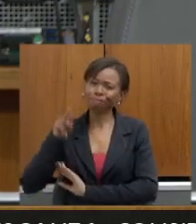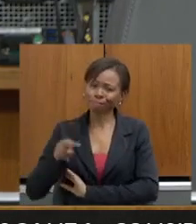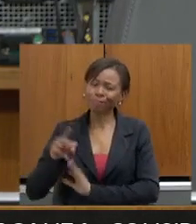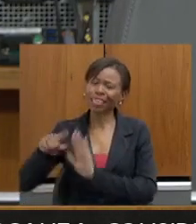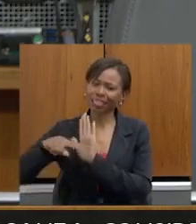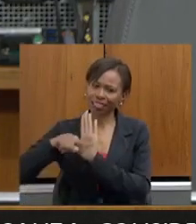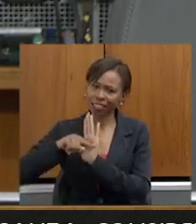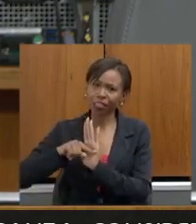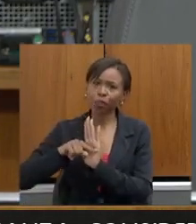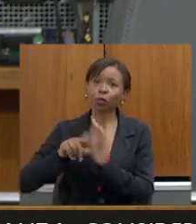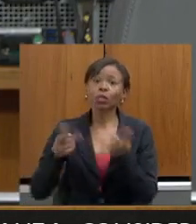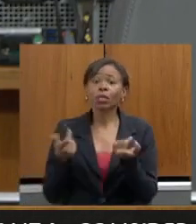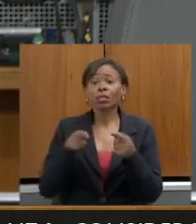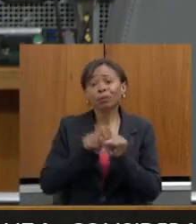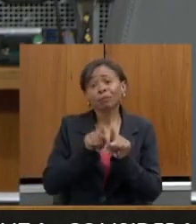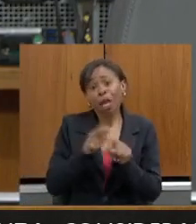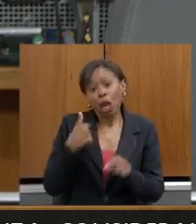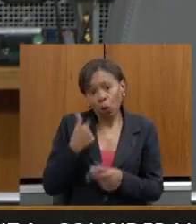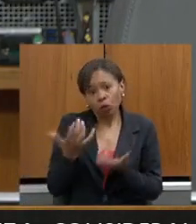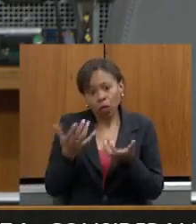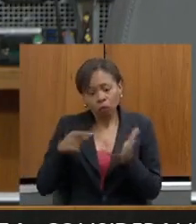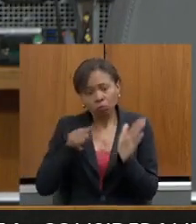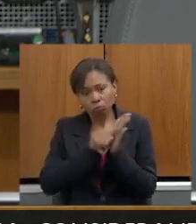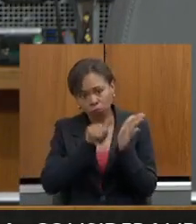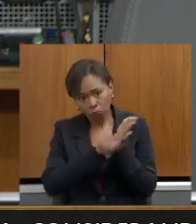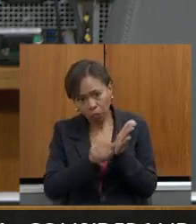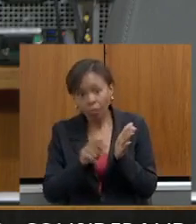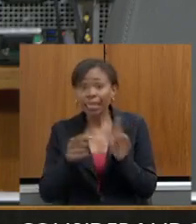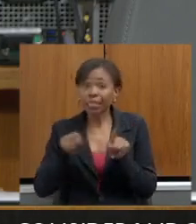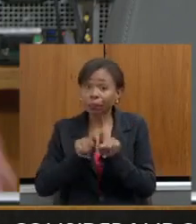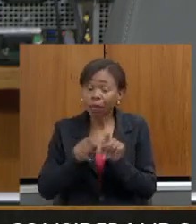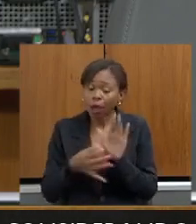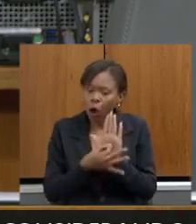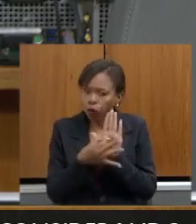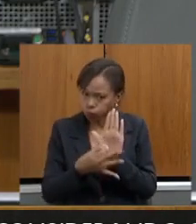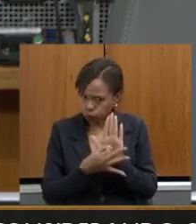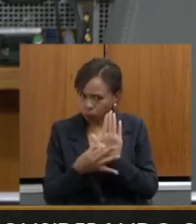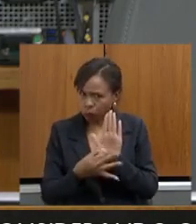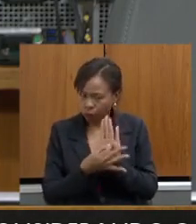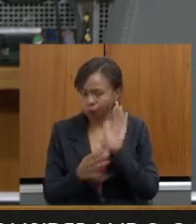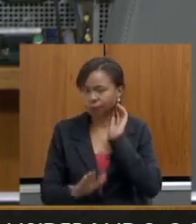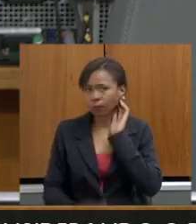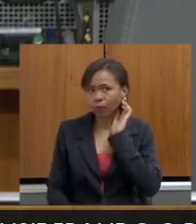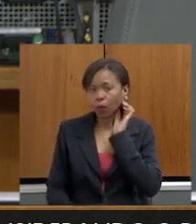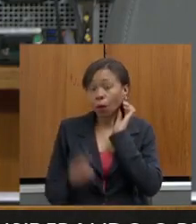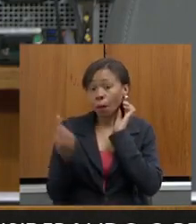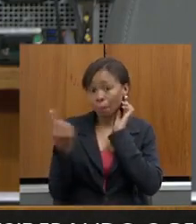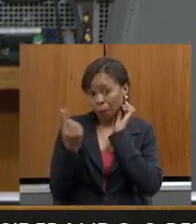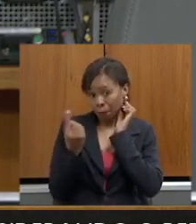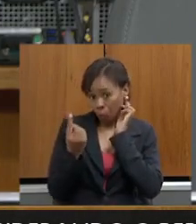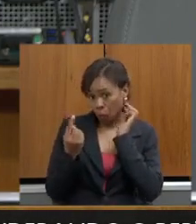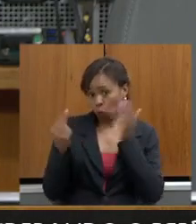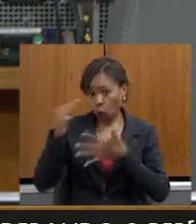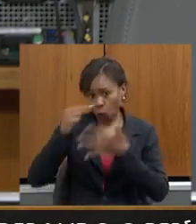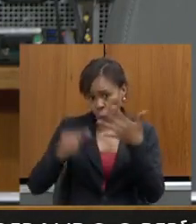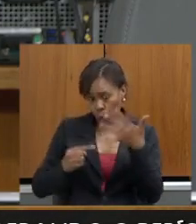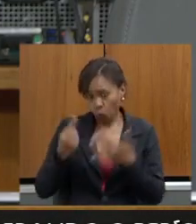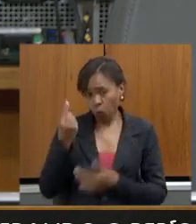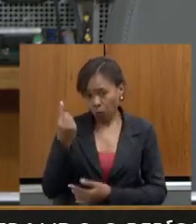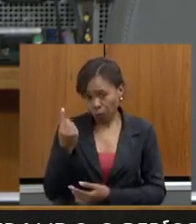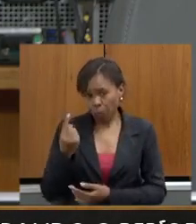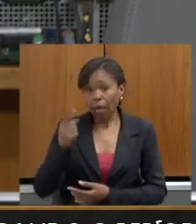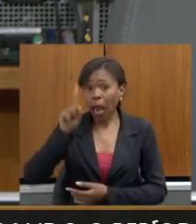também quero fazer alguns questionamentos e até algumas sugestões bom o primeiro ponto que eu vejo como muito